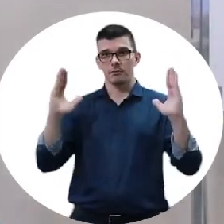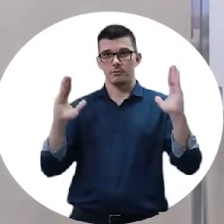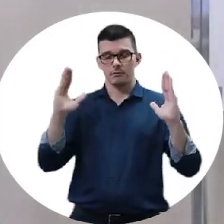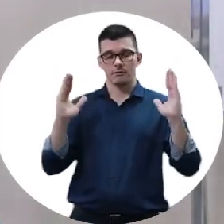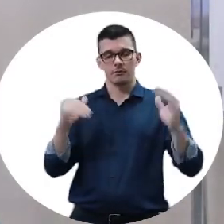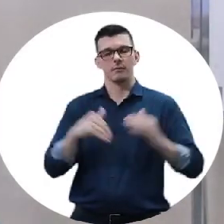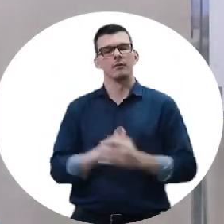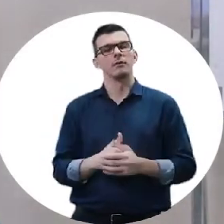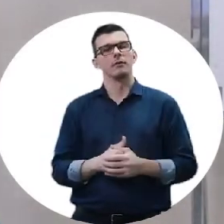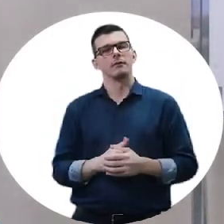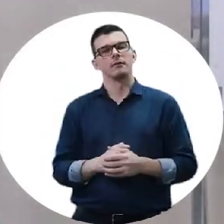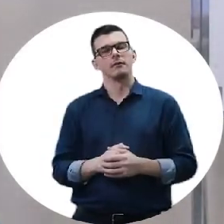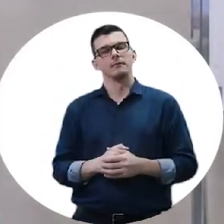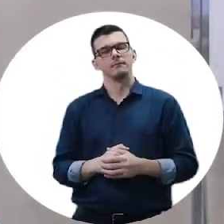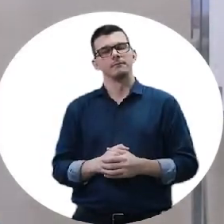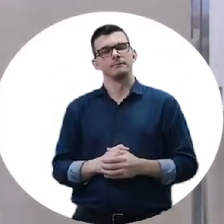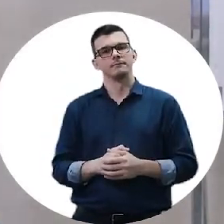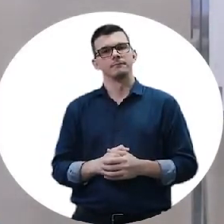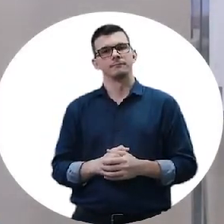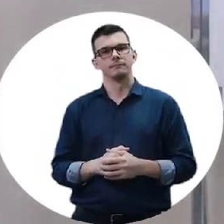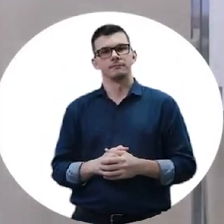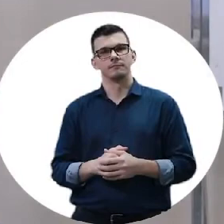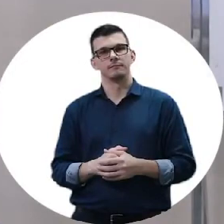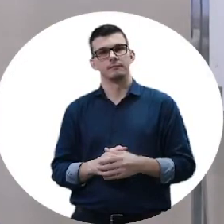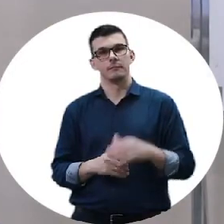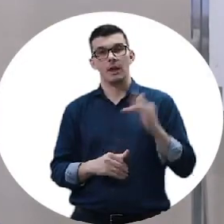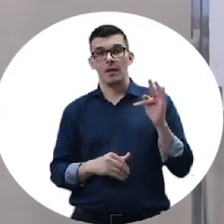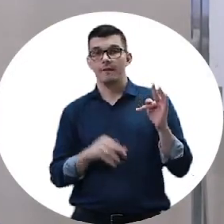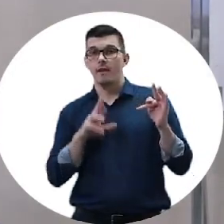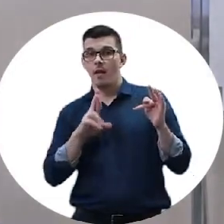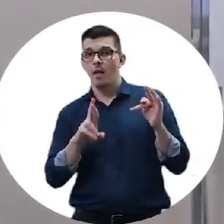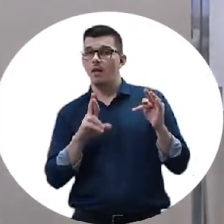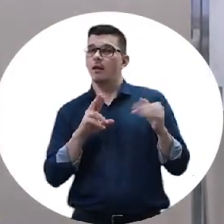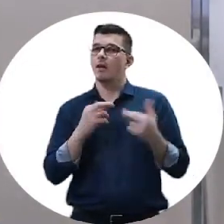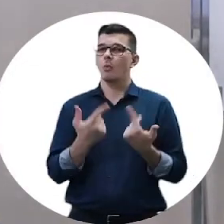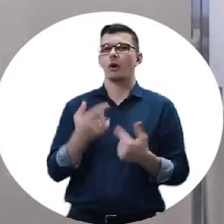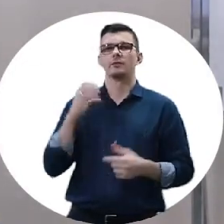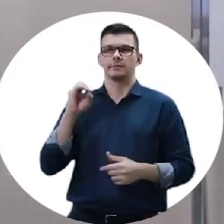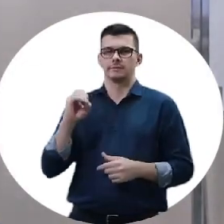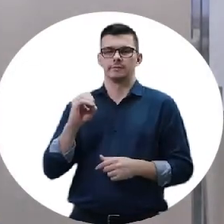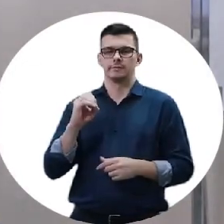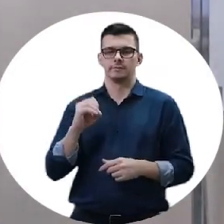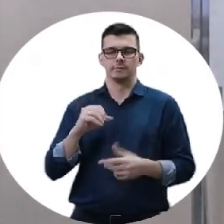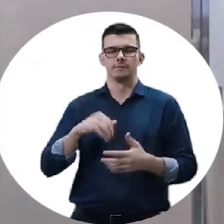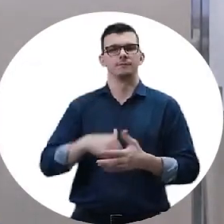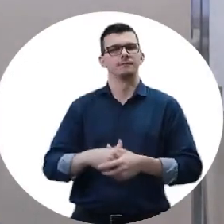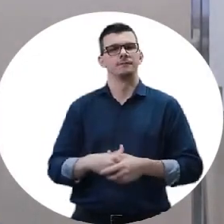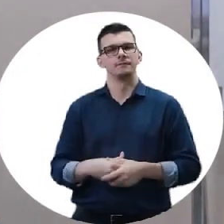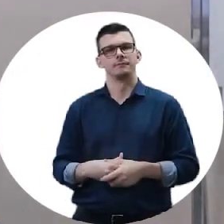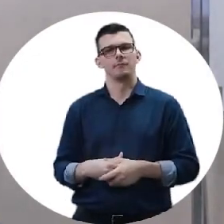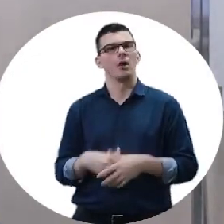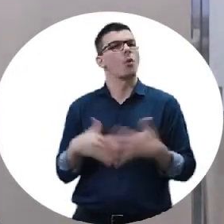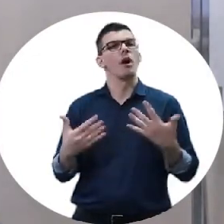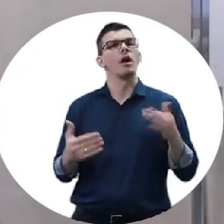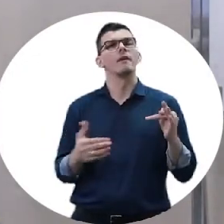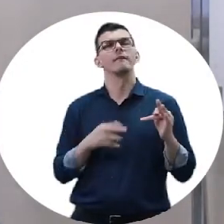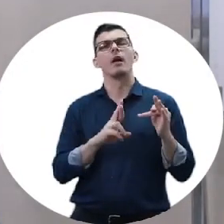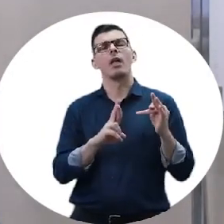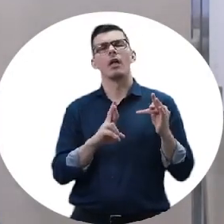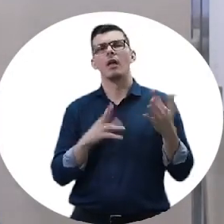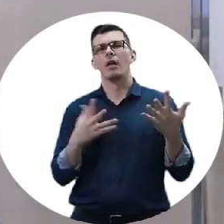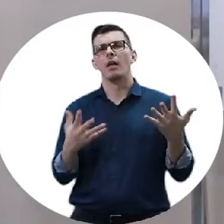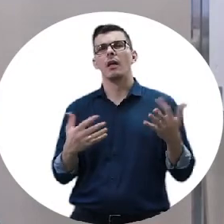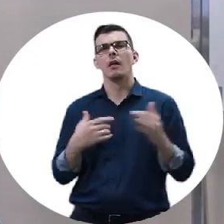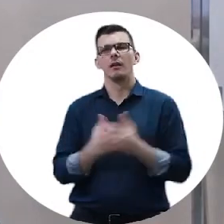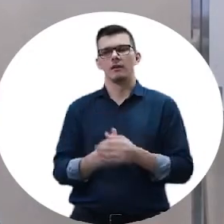se está em equilíbrio, a força resultante é igual a zero. Se está em equilíbrio, a força resultante é igual a zero. Mas qual a força resultante? Vai ser,